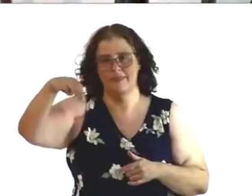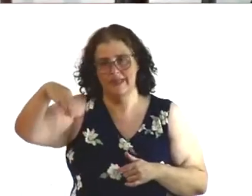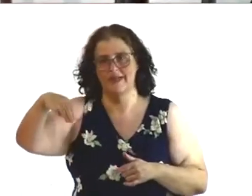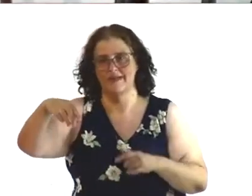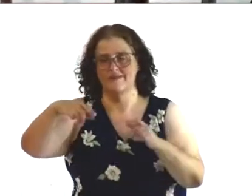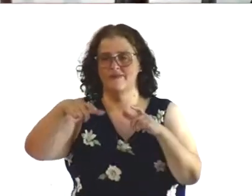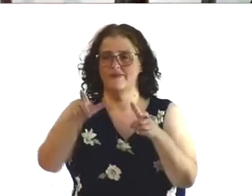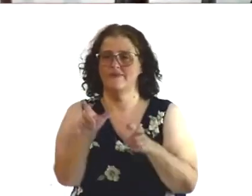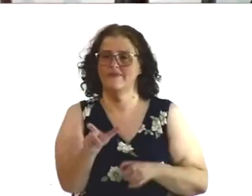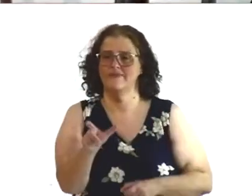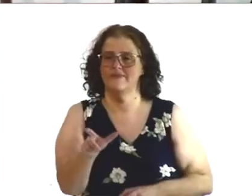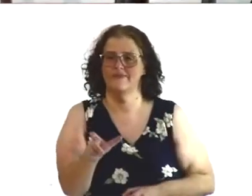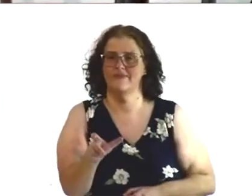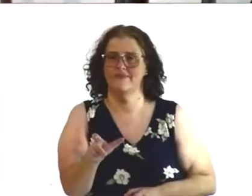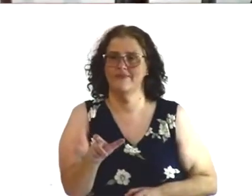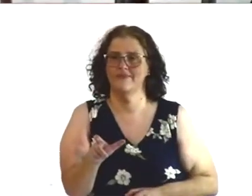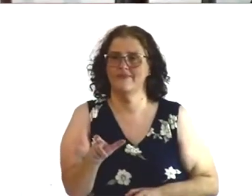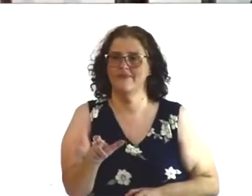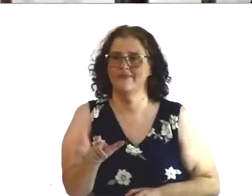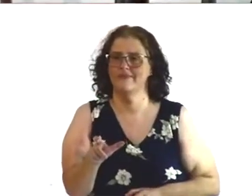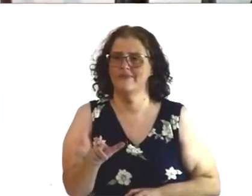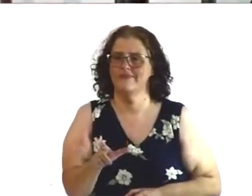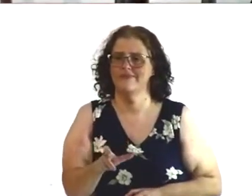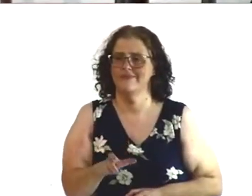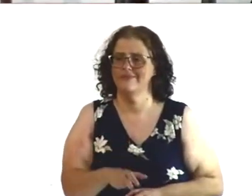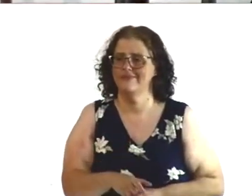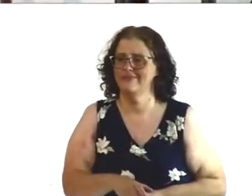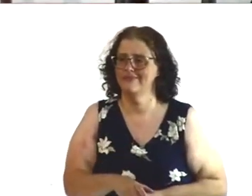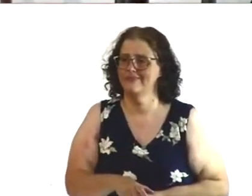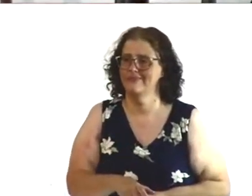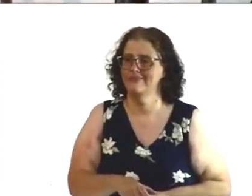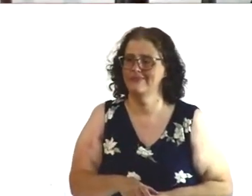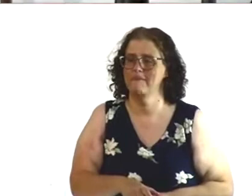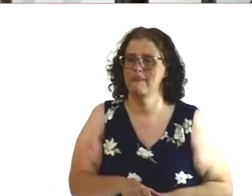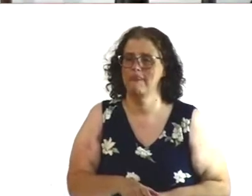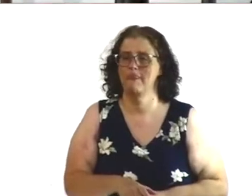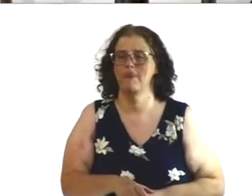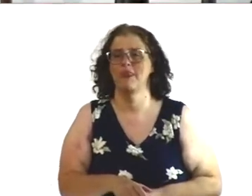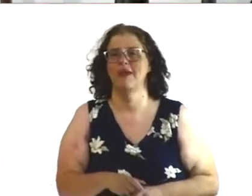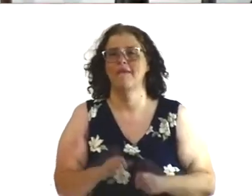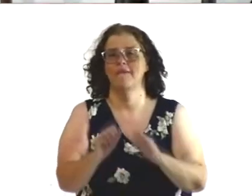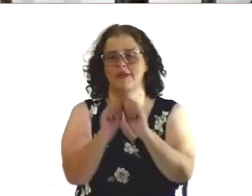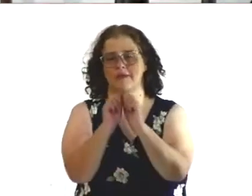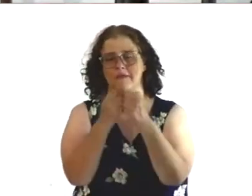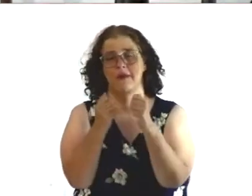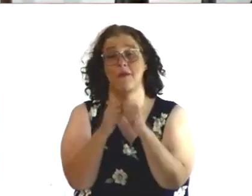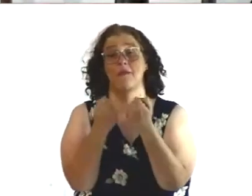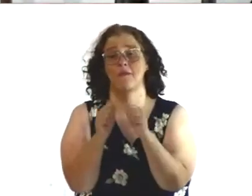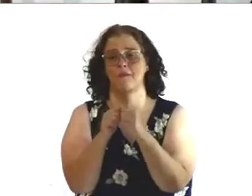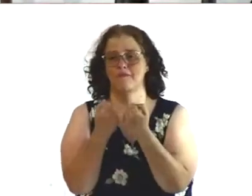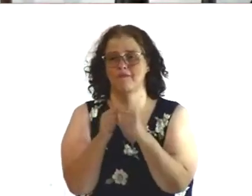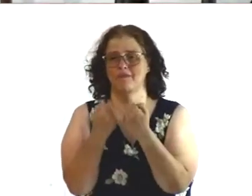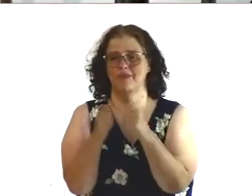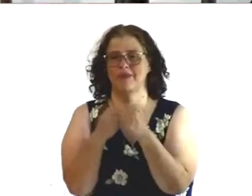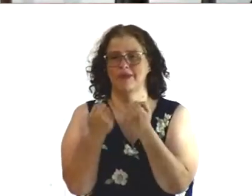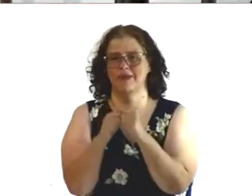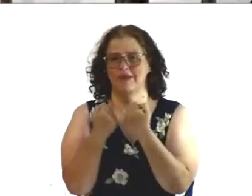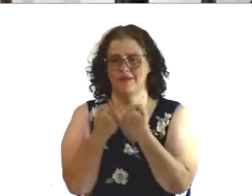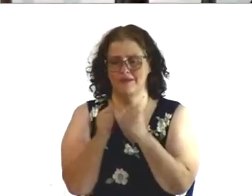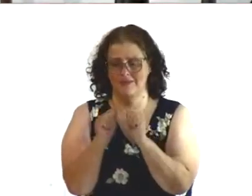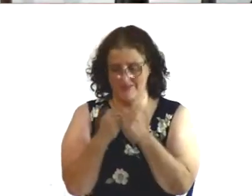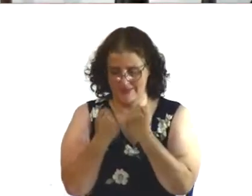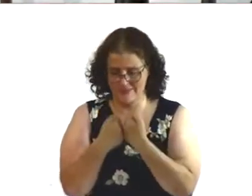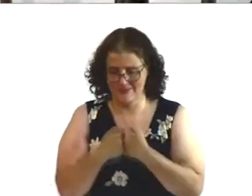pão. Casa de pão. Sustento. O pão da vida vem de Belém. Olha que